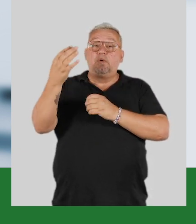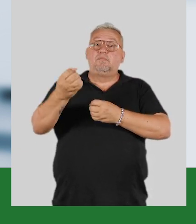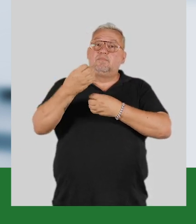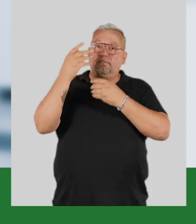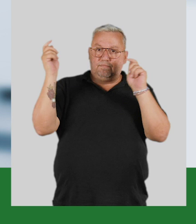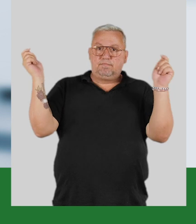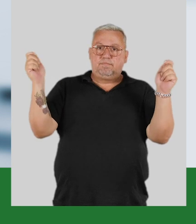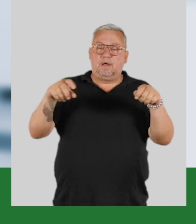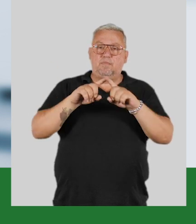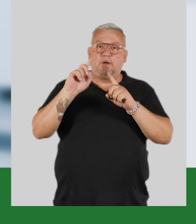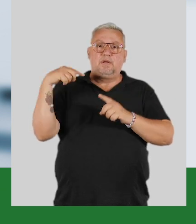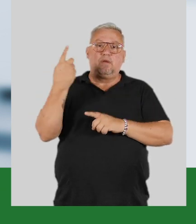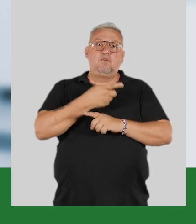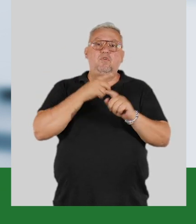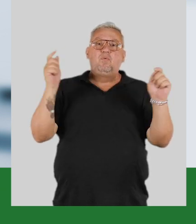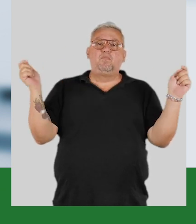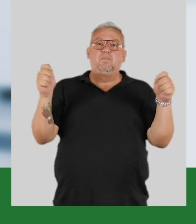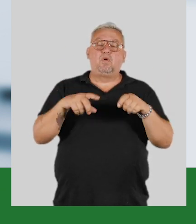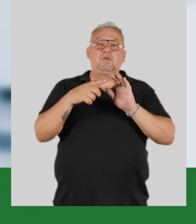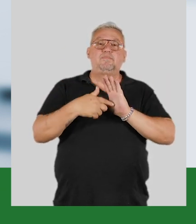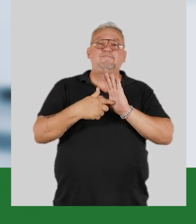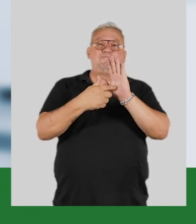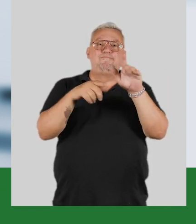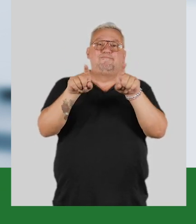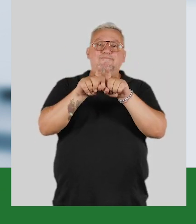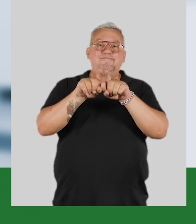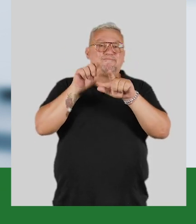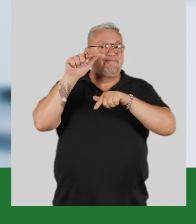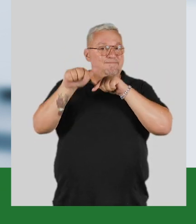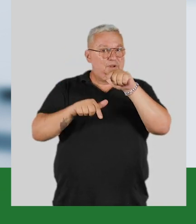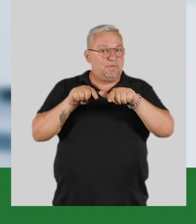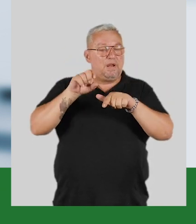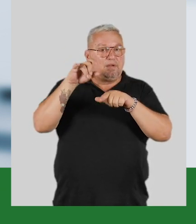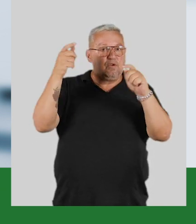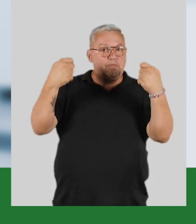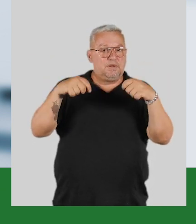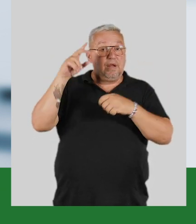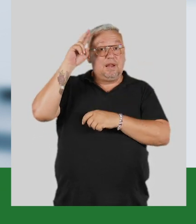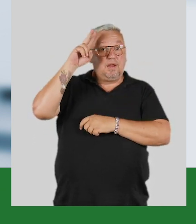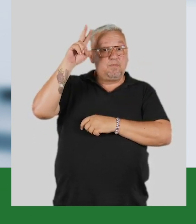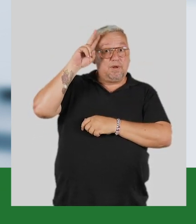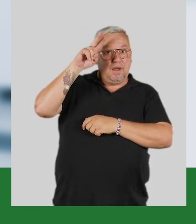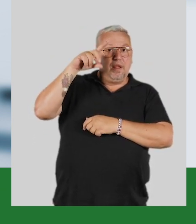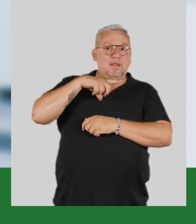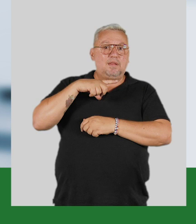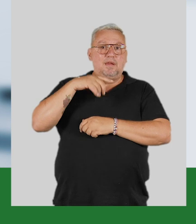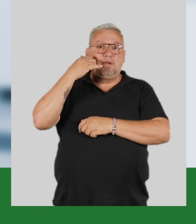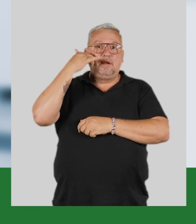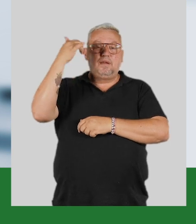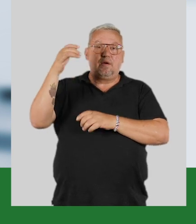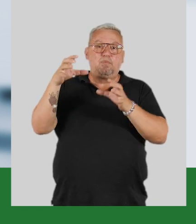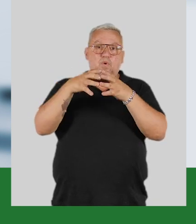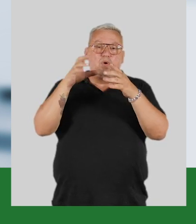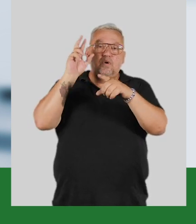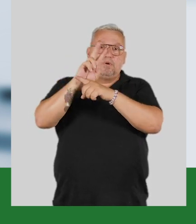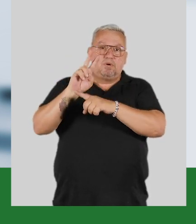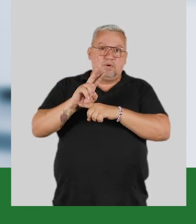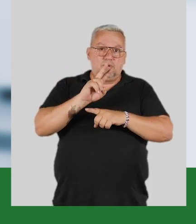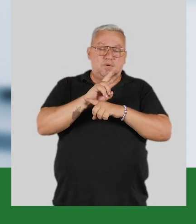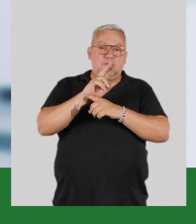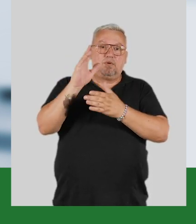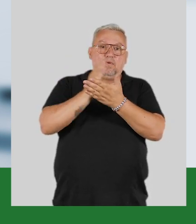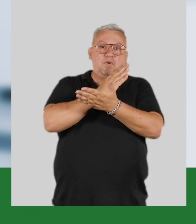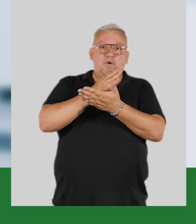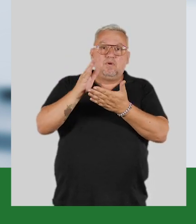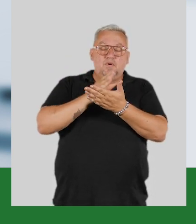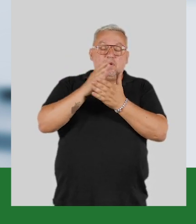informação possível para que a gente possa se posicionar e agir se necessário. E lembrar que tem que ligar para o grupo de vigilância epidemiológica, divisão